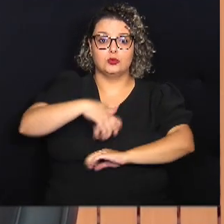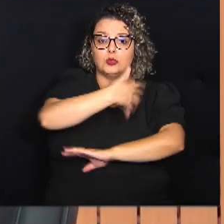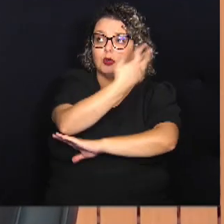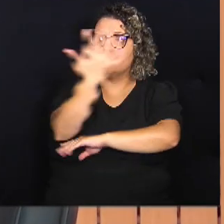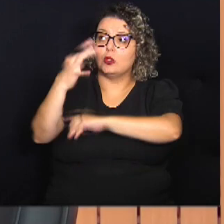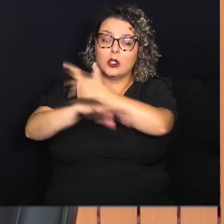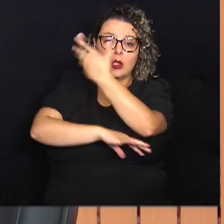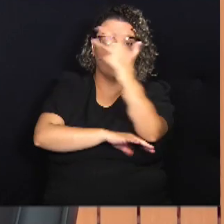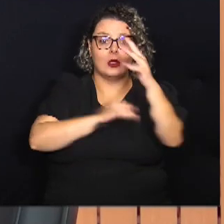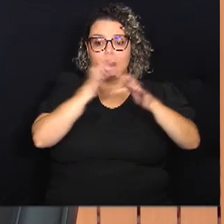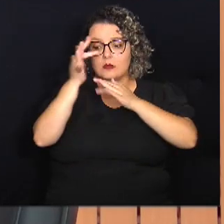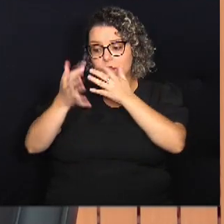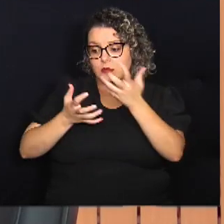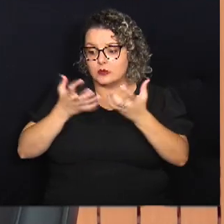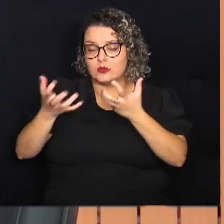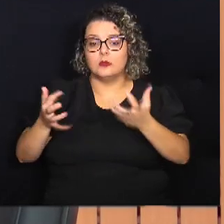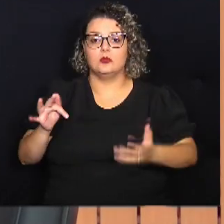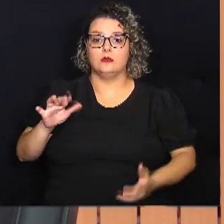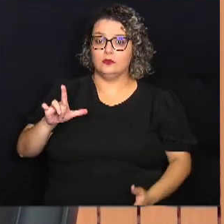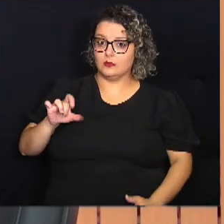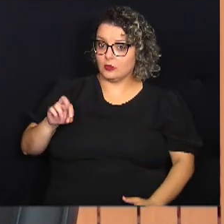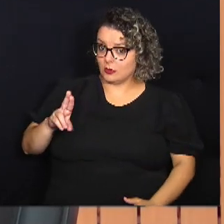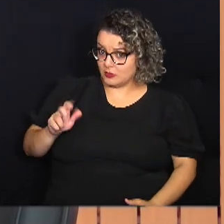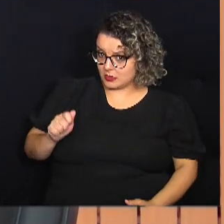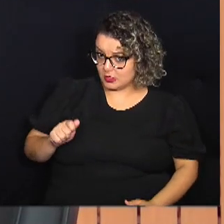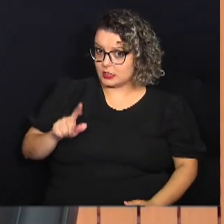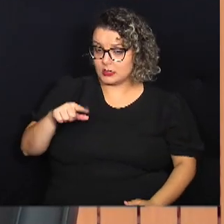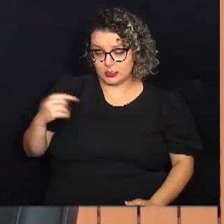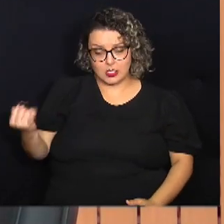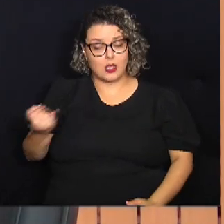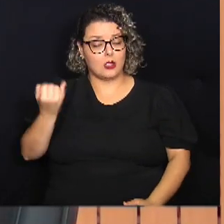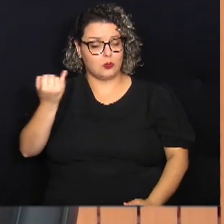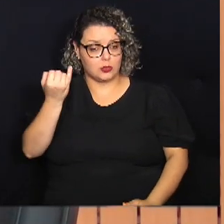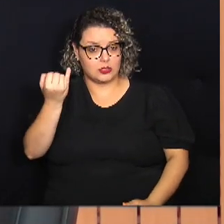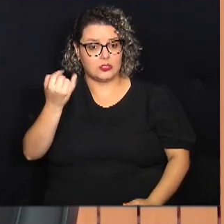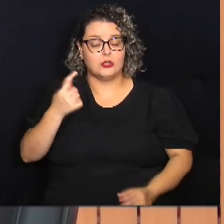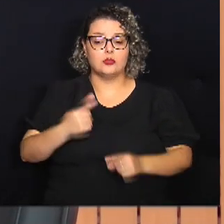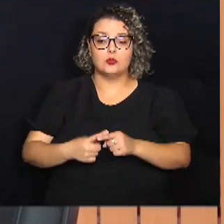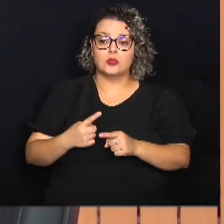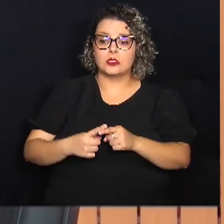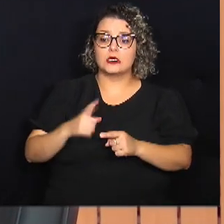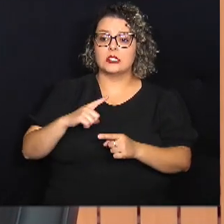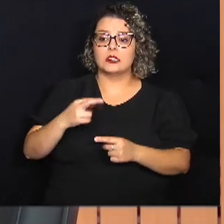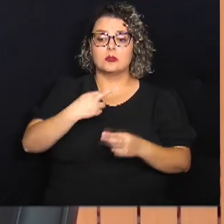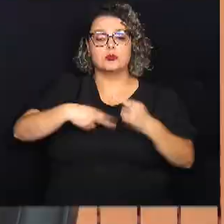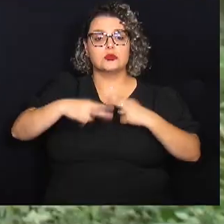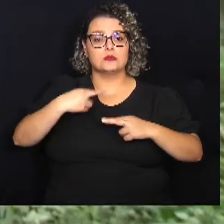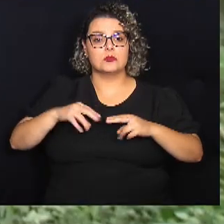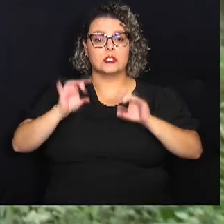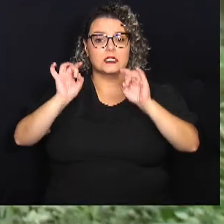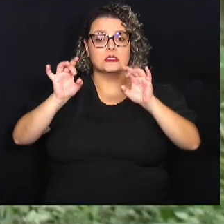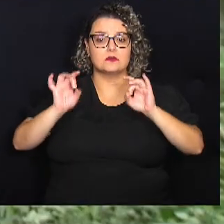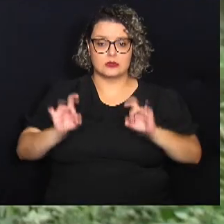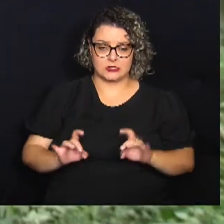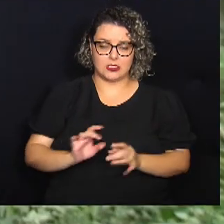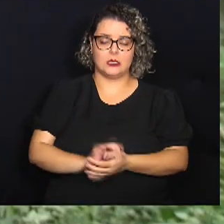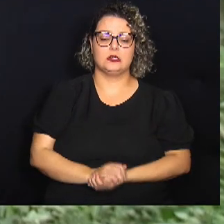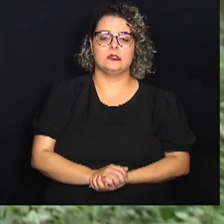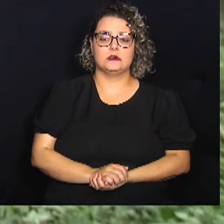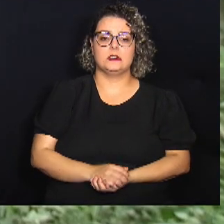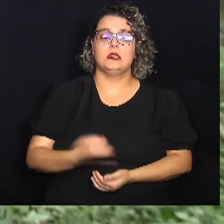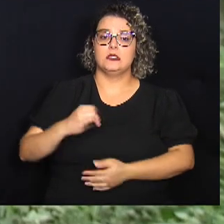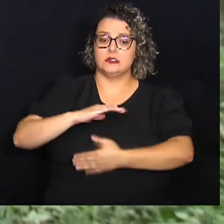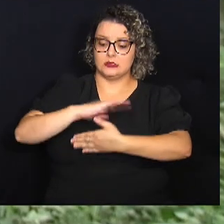região. E isso é muito importante, porque a gente tem relações muito específicas. Se na Mata